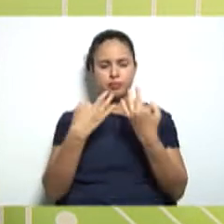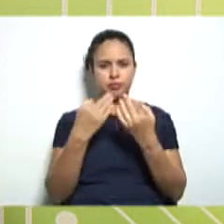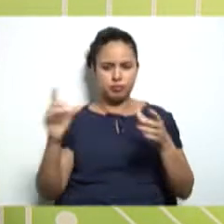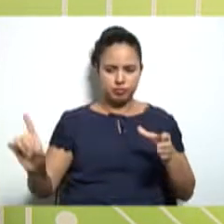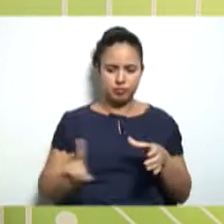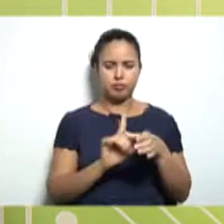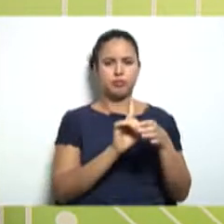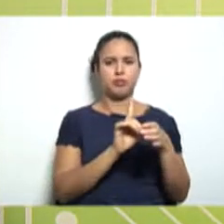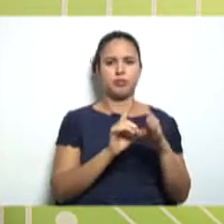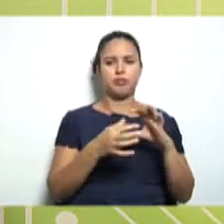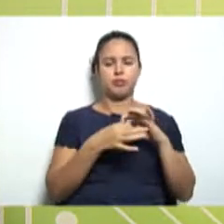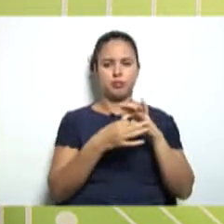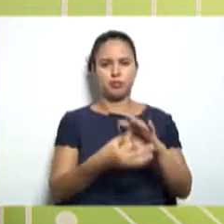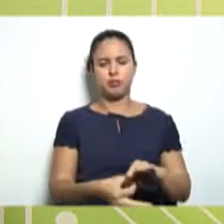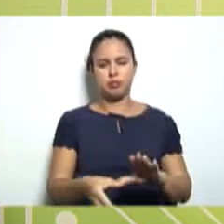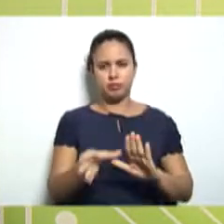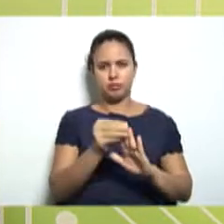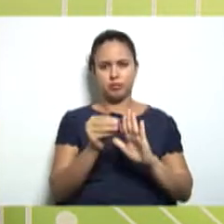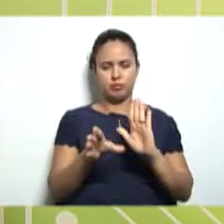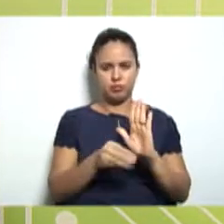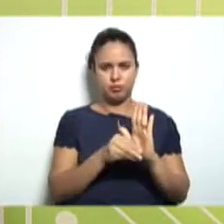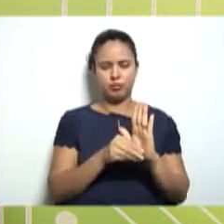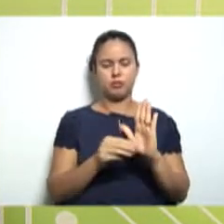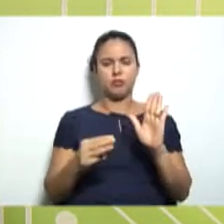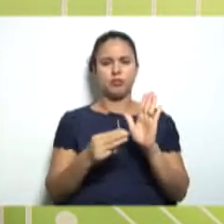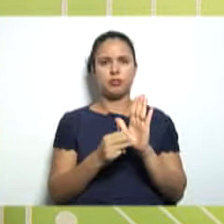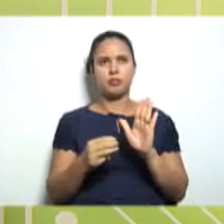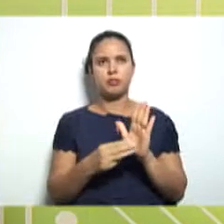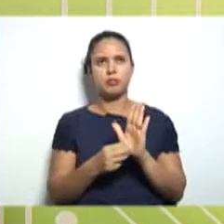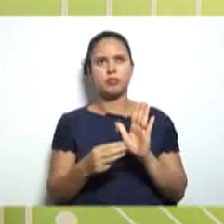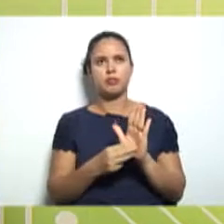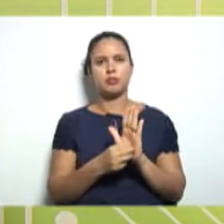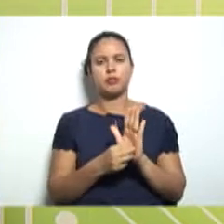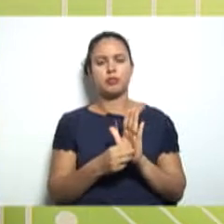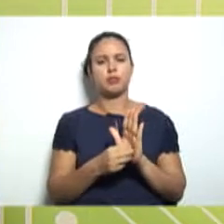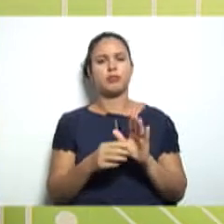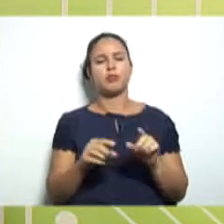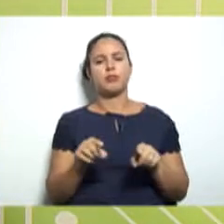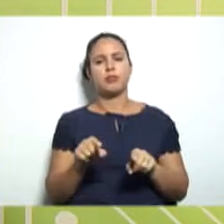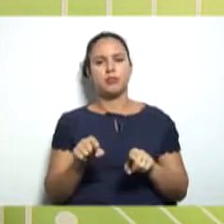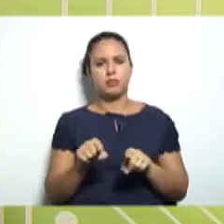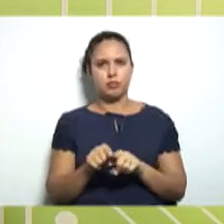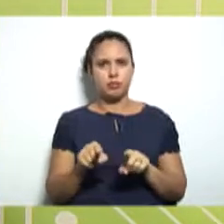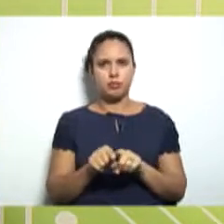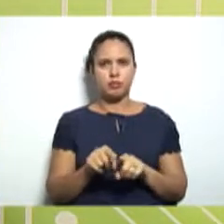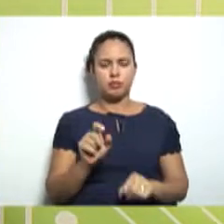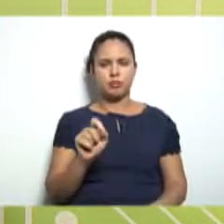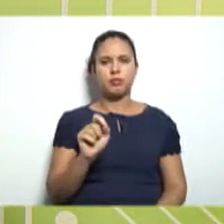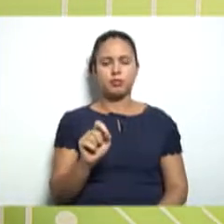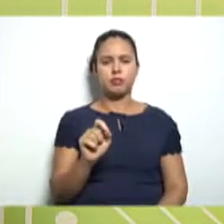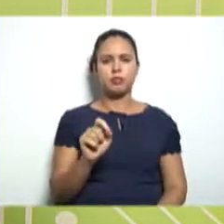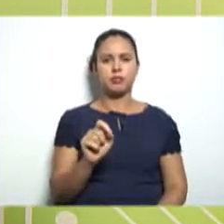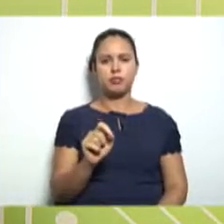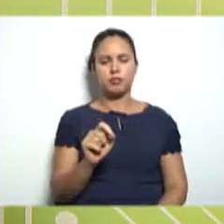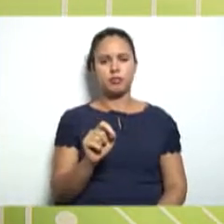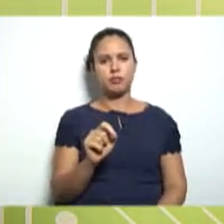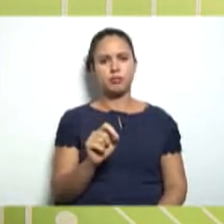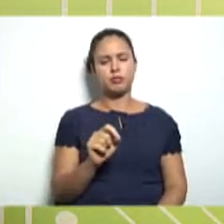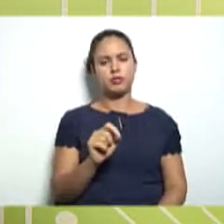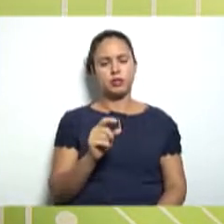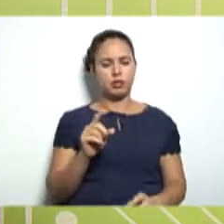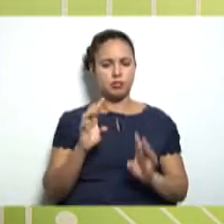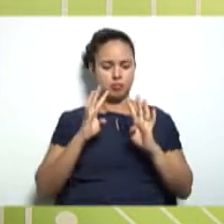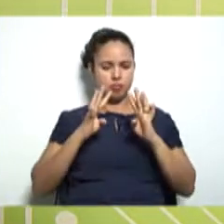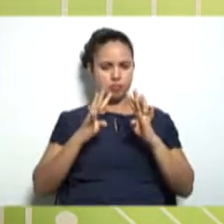relacionados ao conteúdo metodológico que os alunos vão estudar, a metodologia de como vai ser aplicado esse conteúdo. Eles vão estar mais ligados